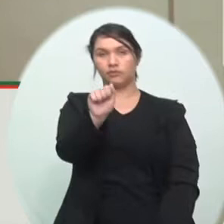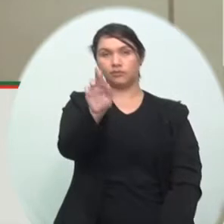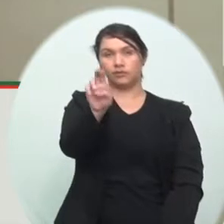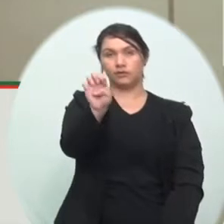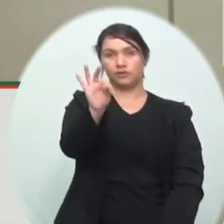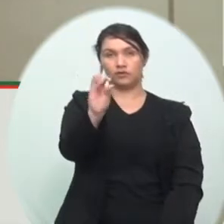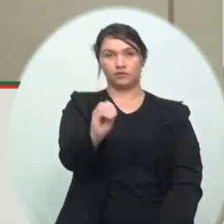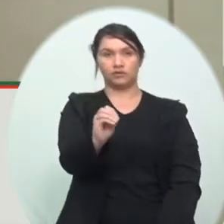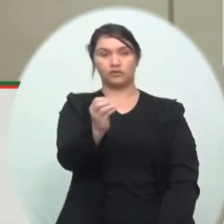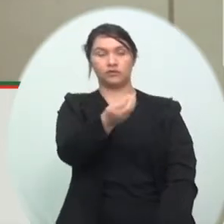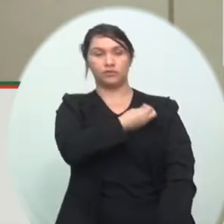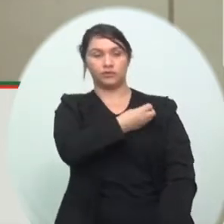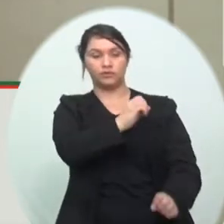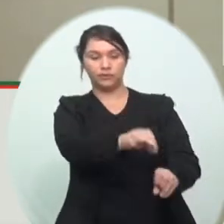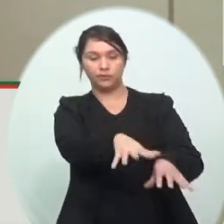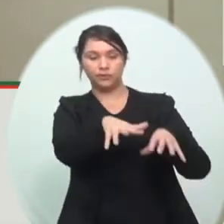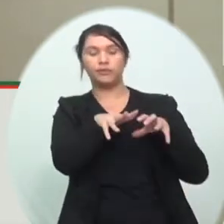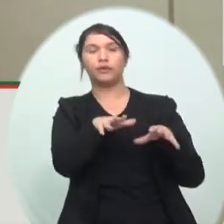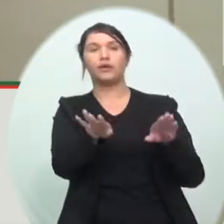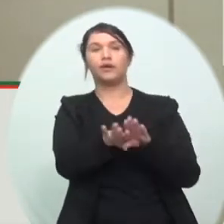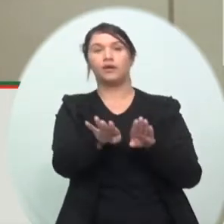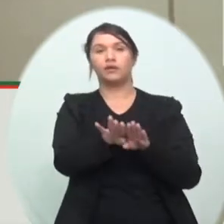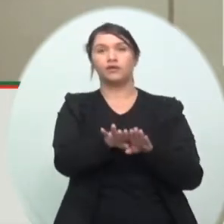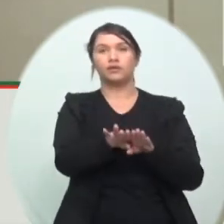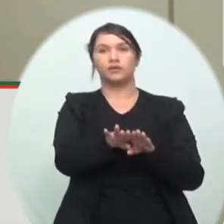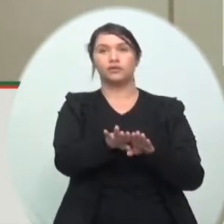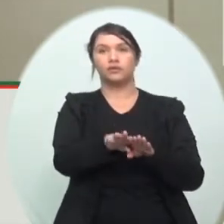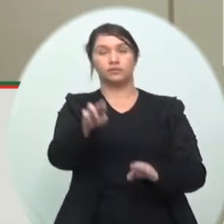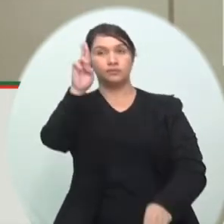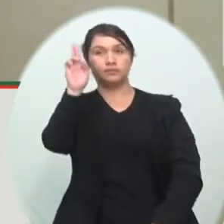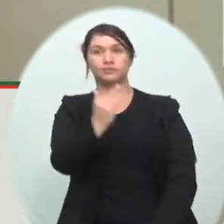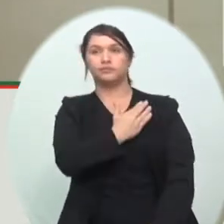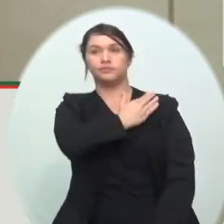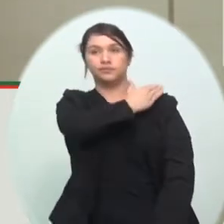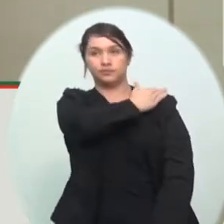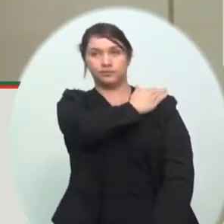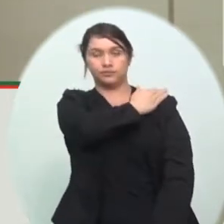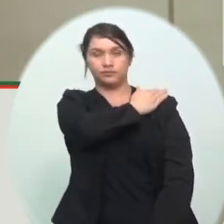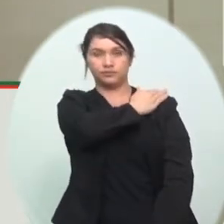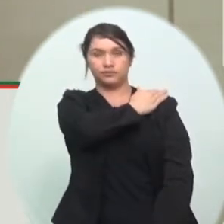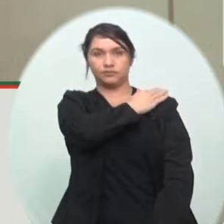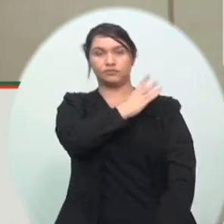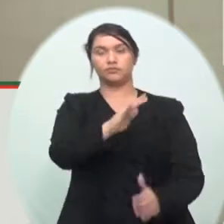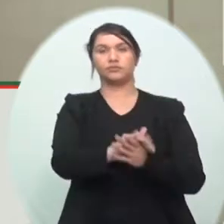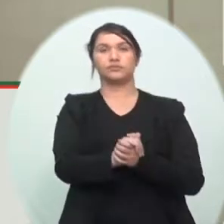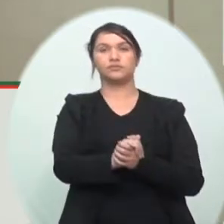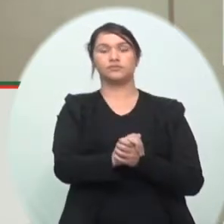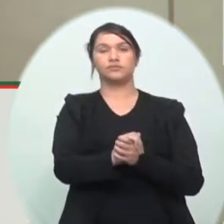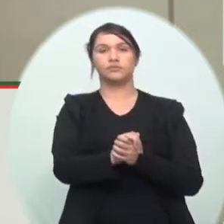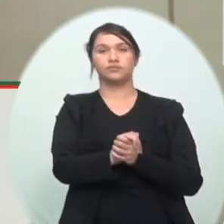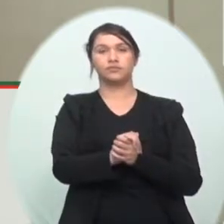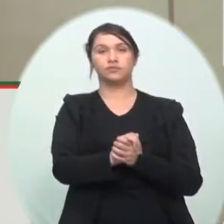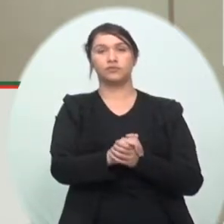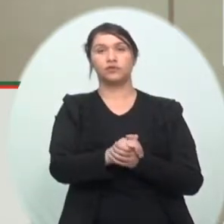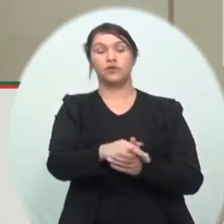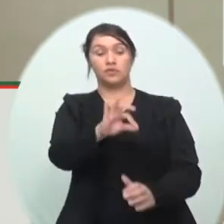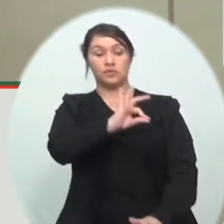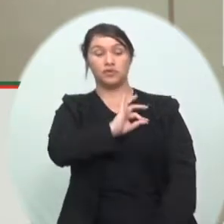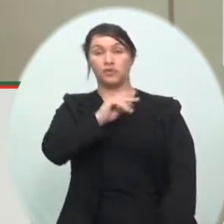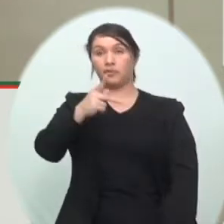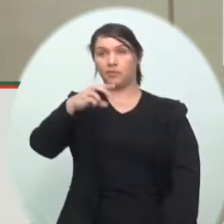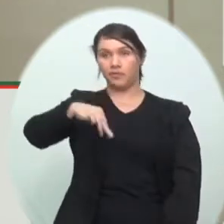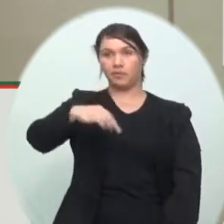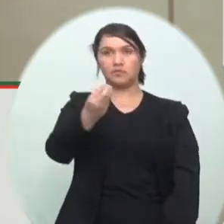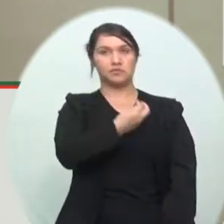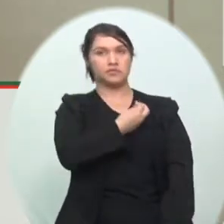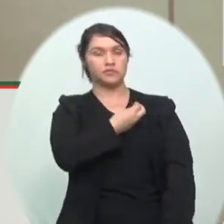plateia, tenente-coronel Dimitri, que vai ser o nosso próximo comandante do dono do batalhão, todos os policiais militares que estão aqui, todos